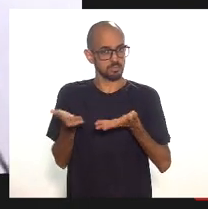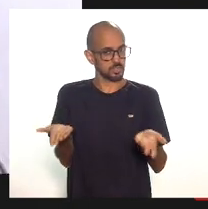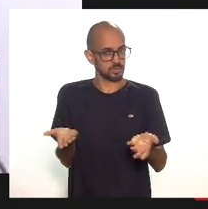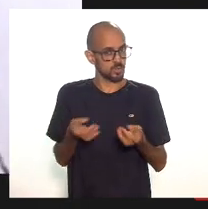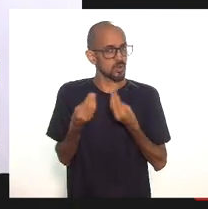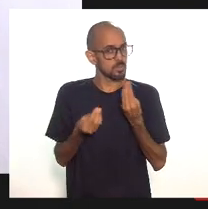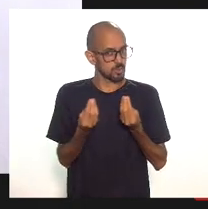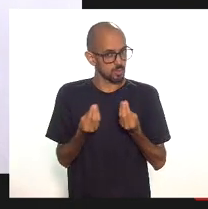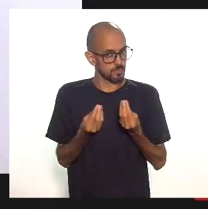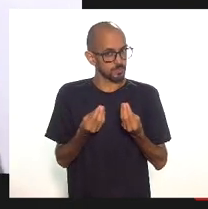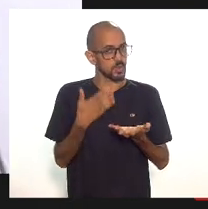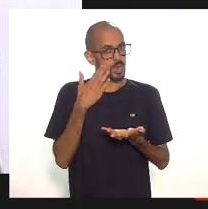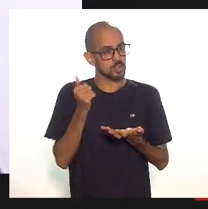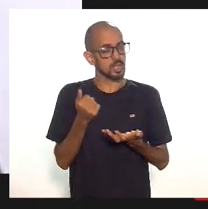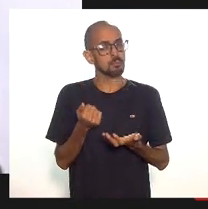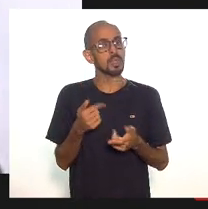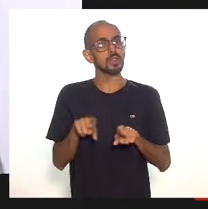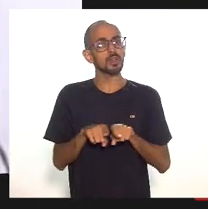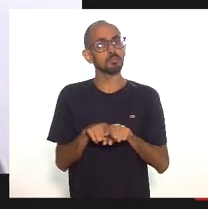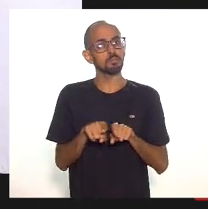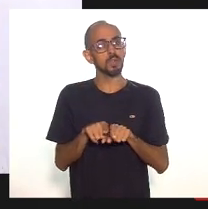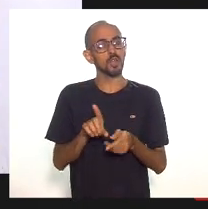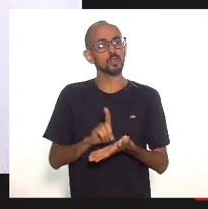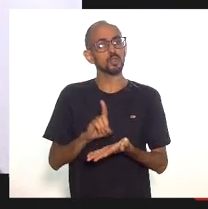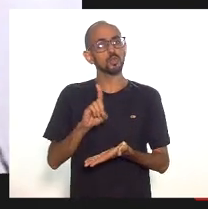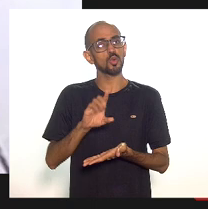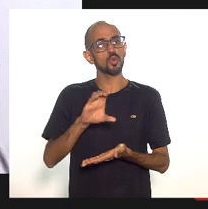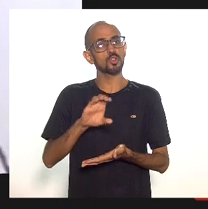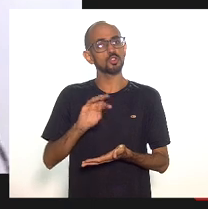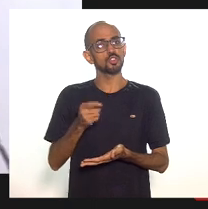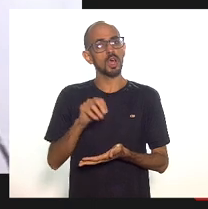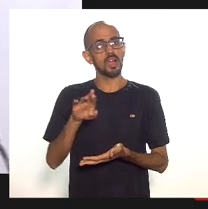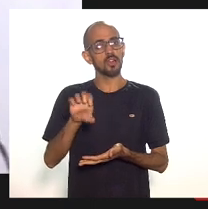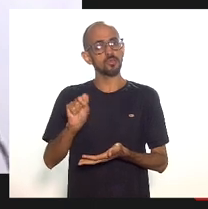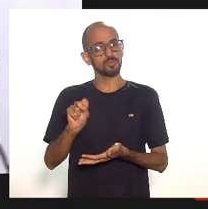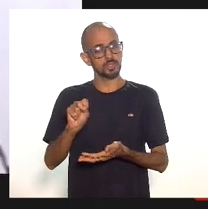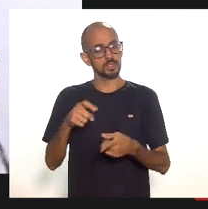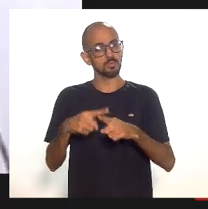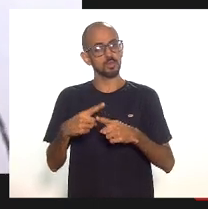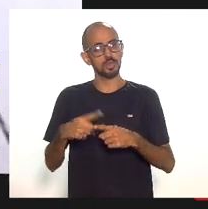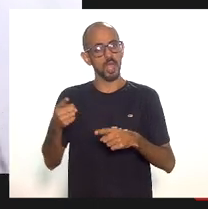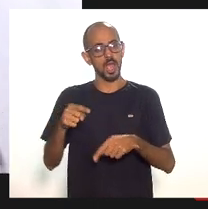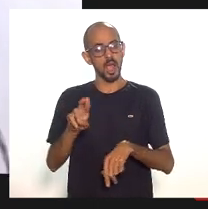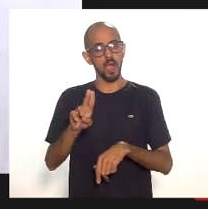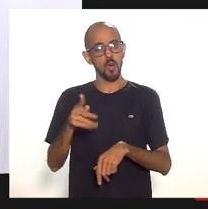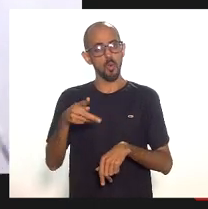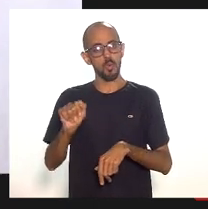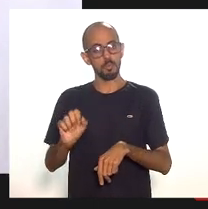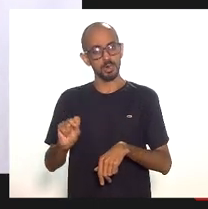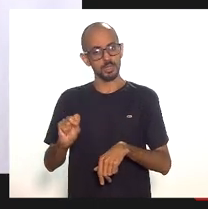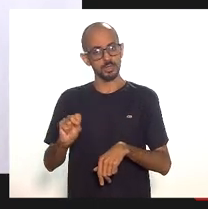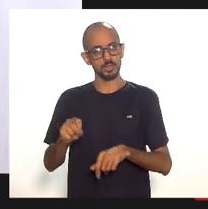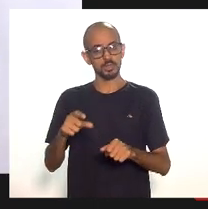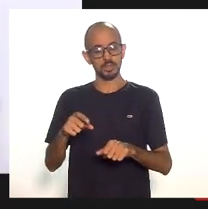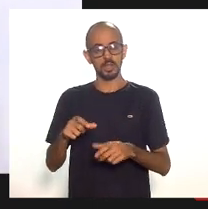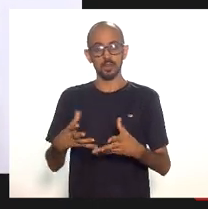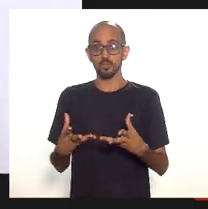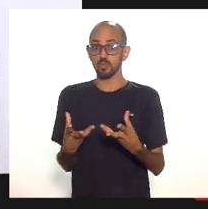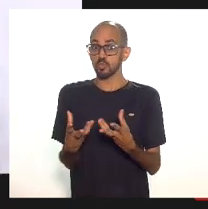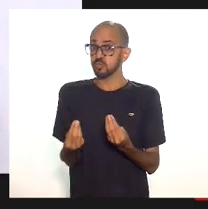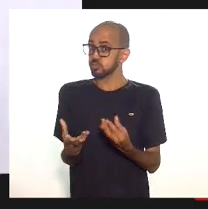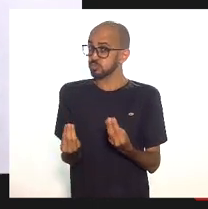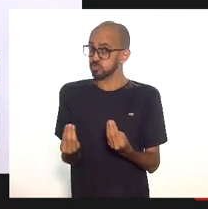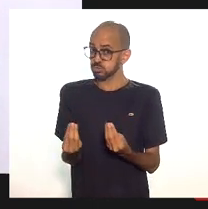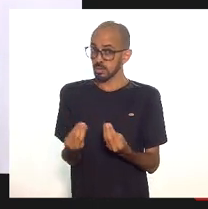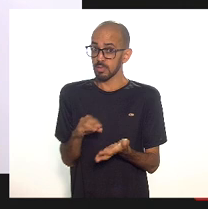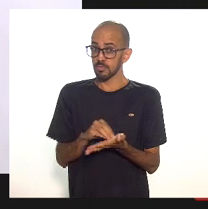pedir ao doutor Chaves que desse uma olhada nas UPAs, porque estão superlotadas e também tem pouco RH.